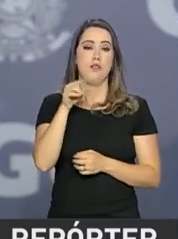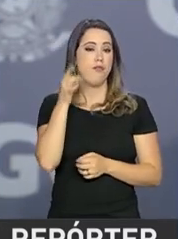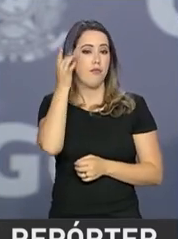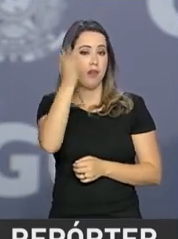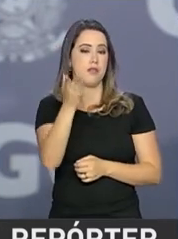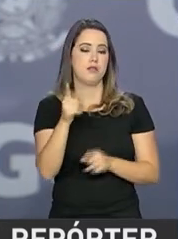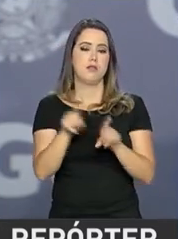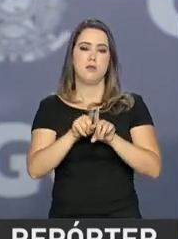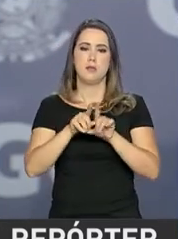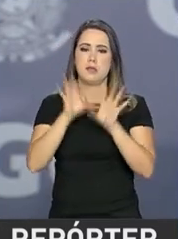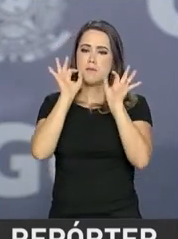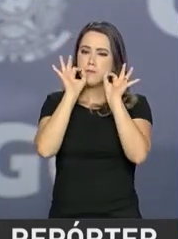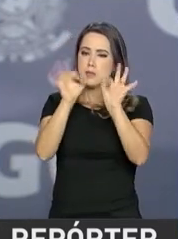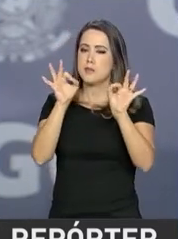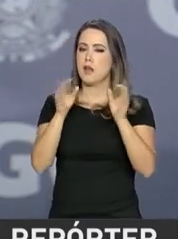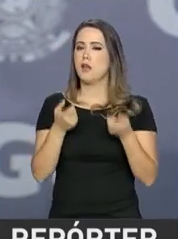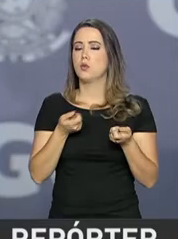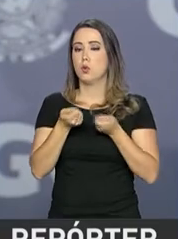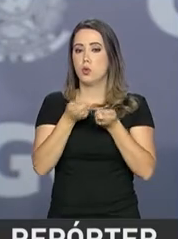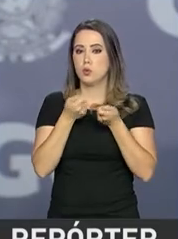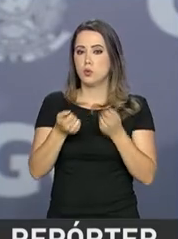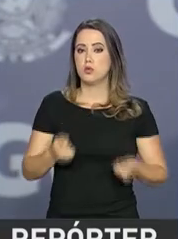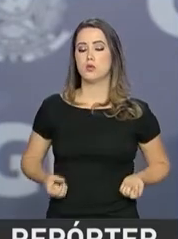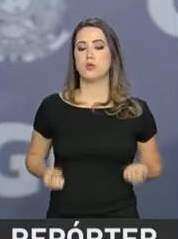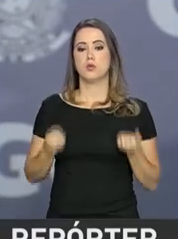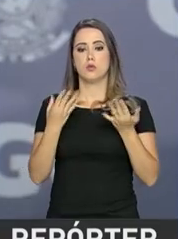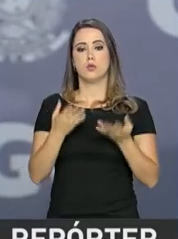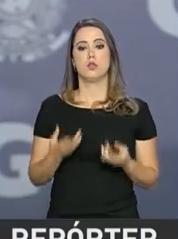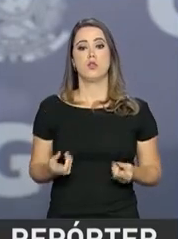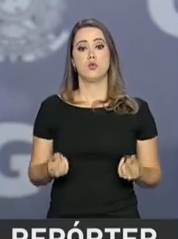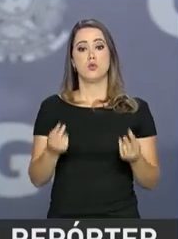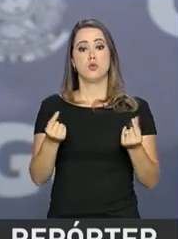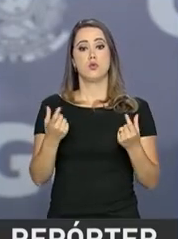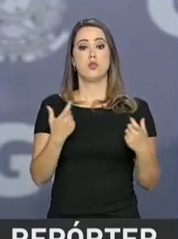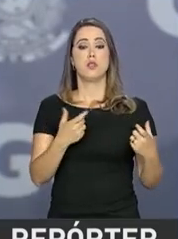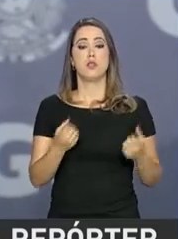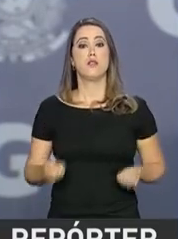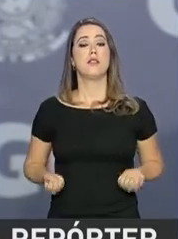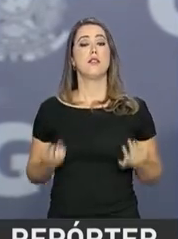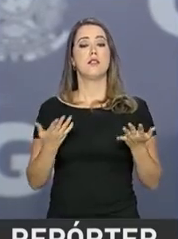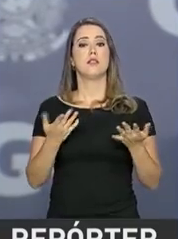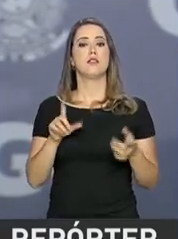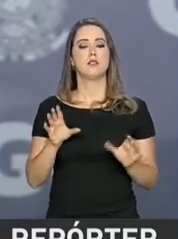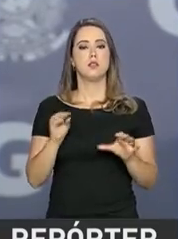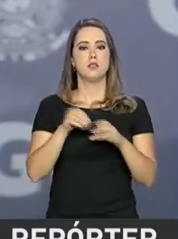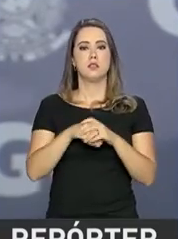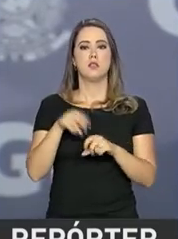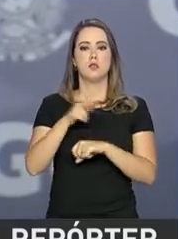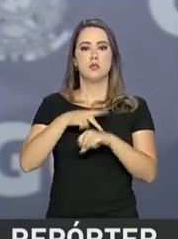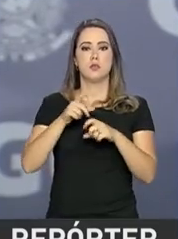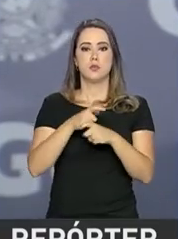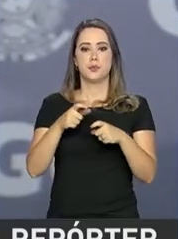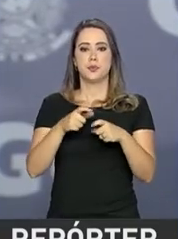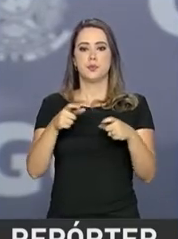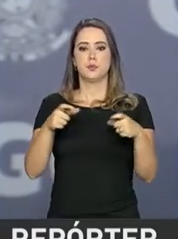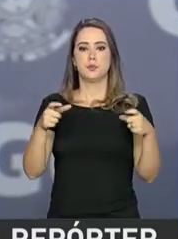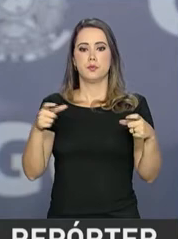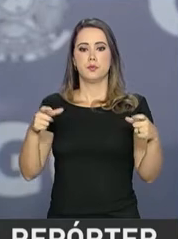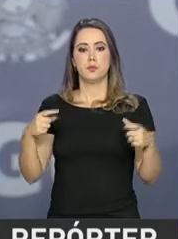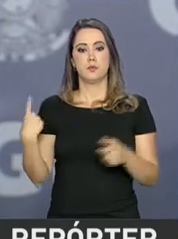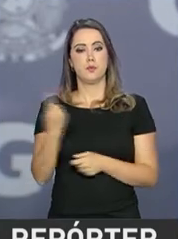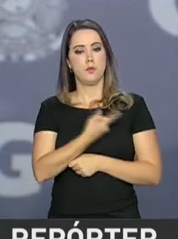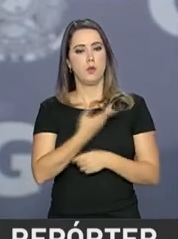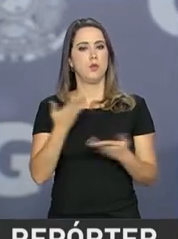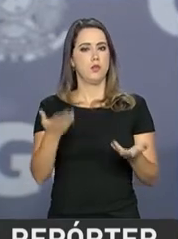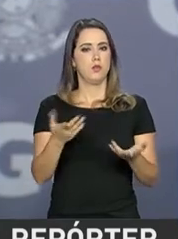exato controle das despesas públicas a verificação para onde vai esse dinheiro e dentro de um país tão grande como nós com dimensões continentais